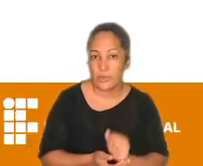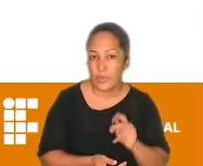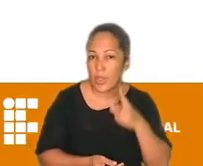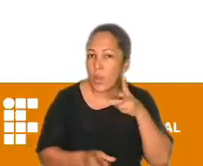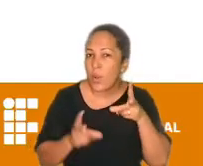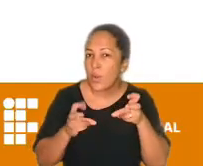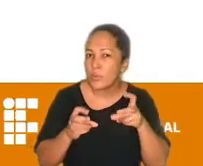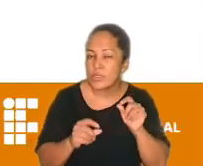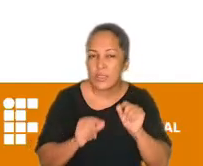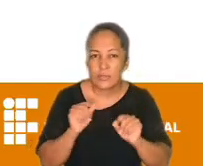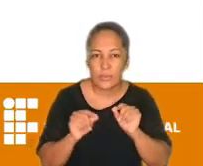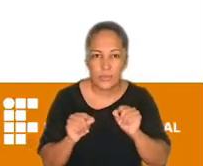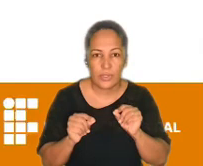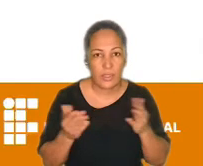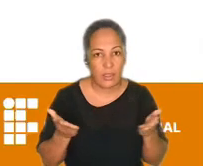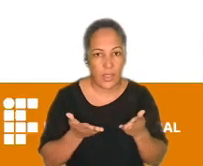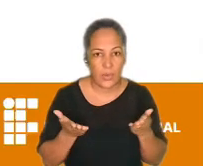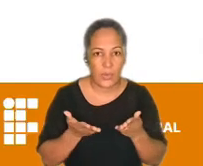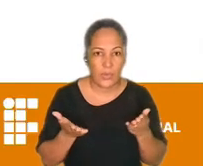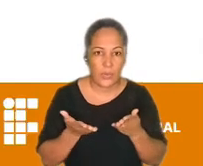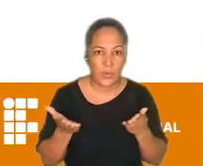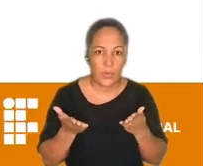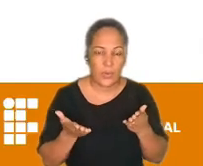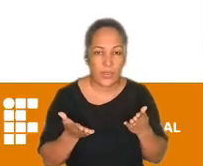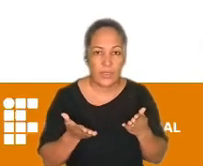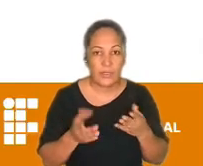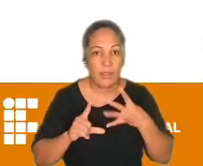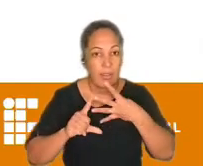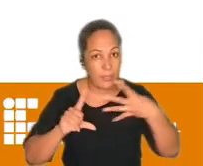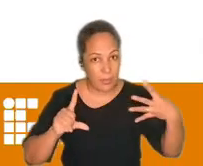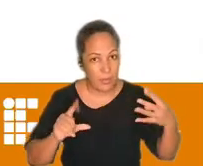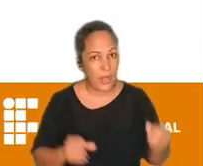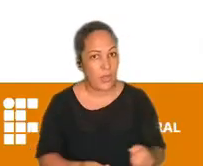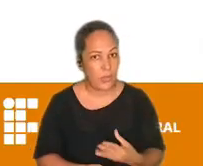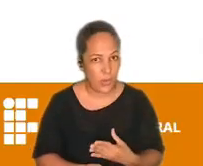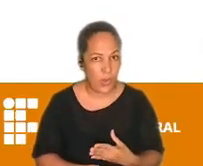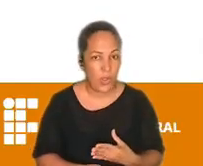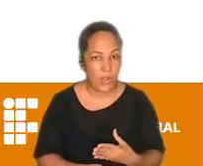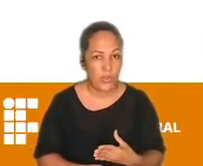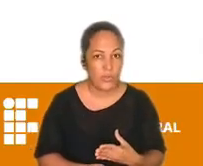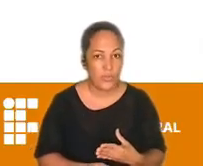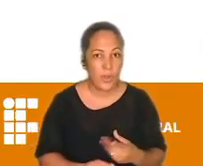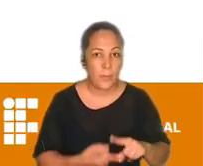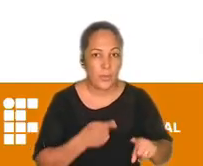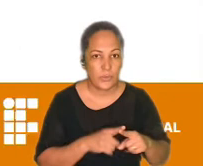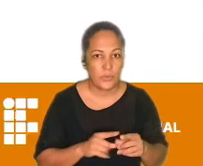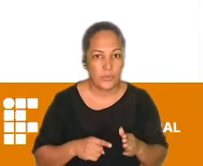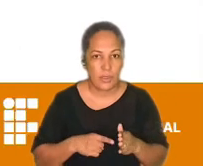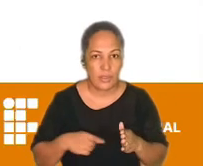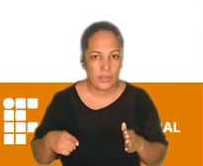que agora a tabela nova, a tabela produto underline venda, é a tabela que